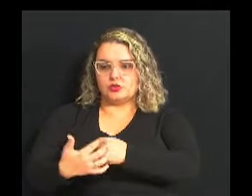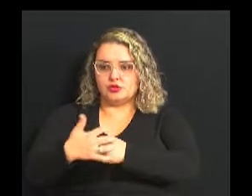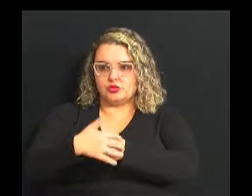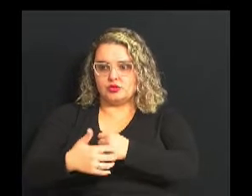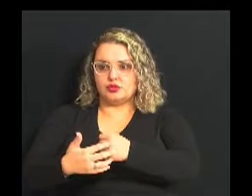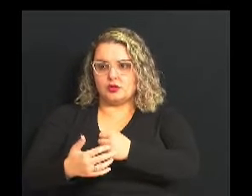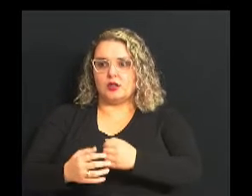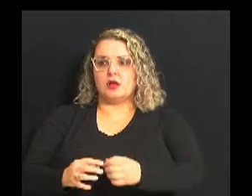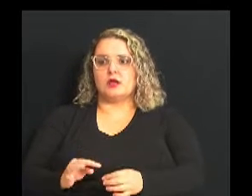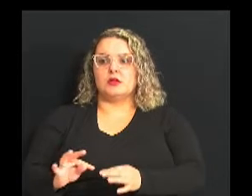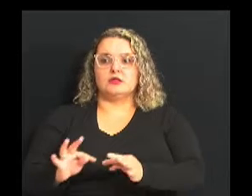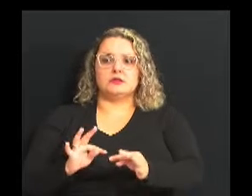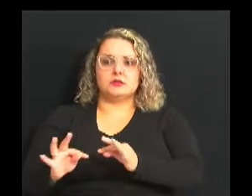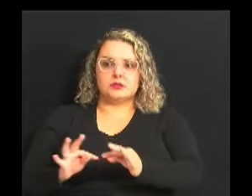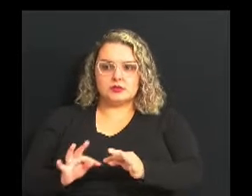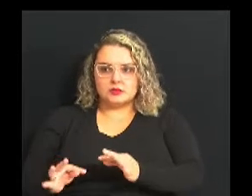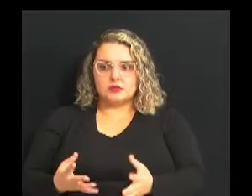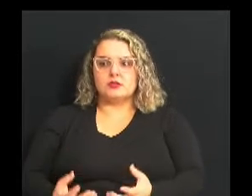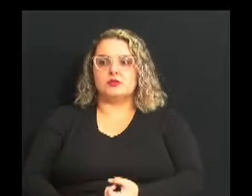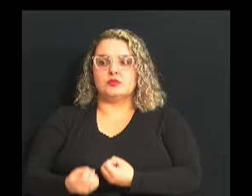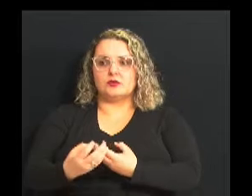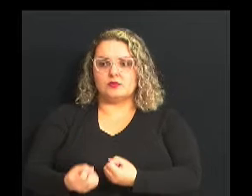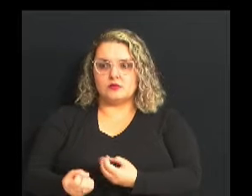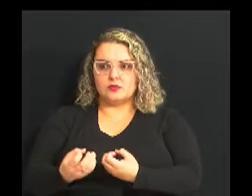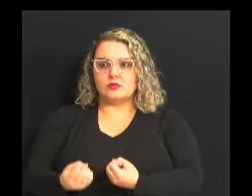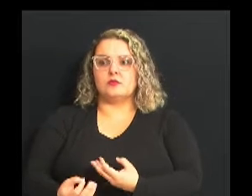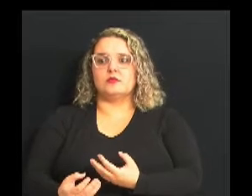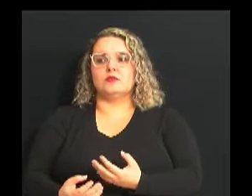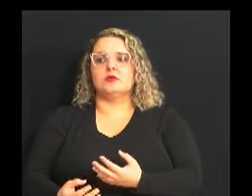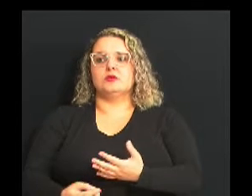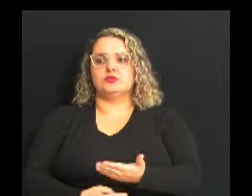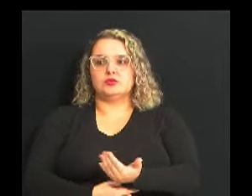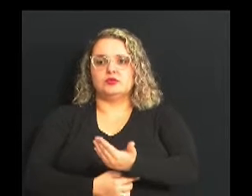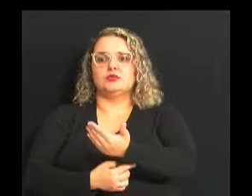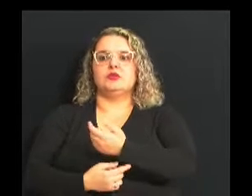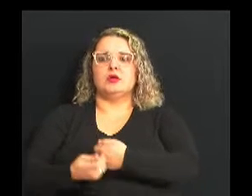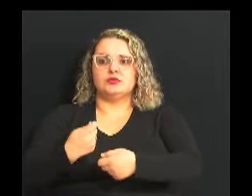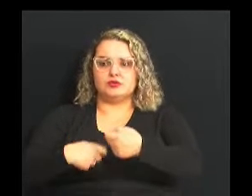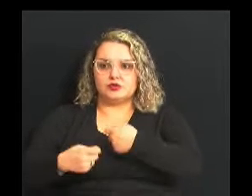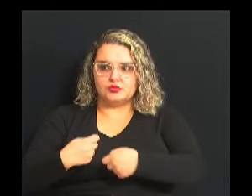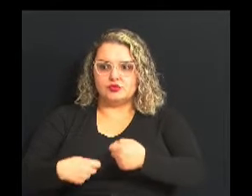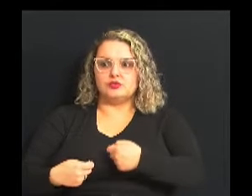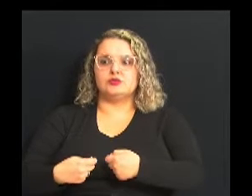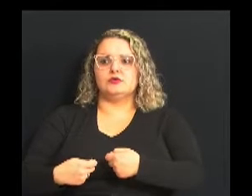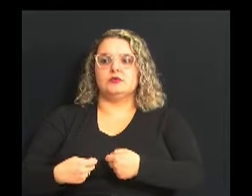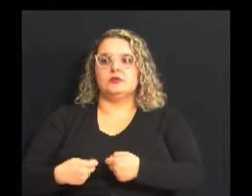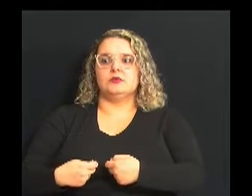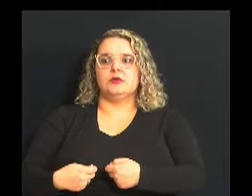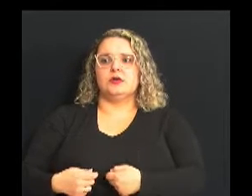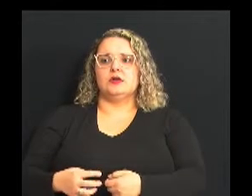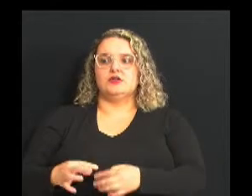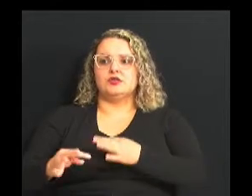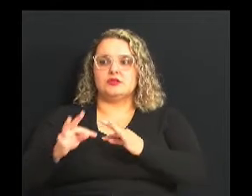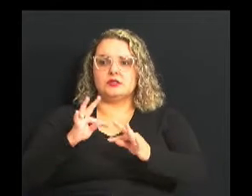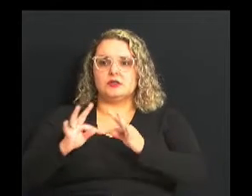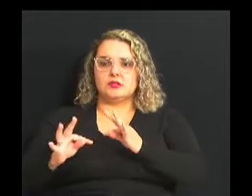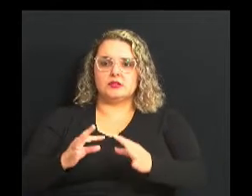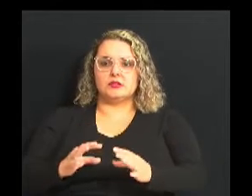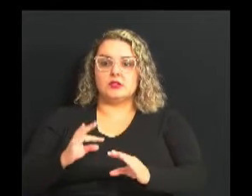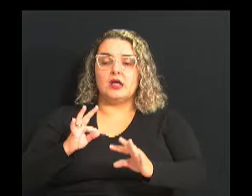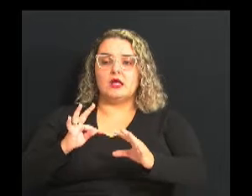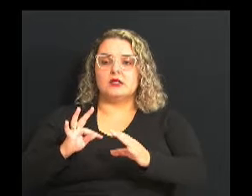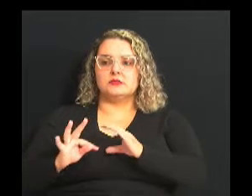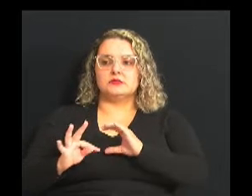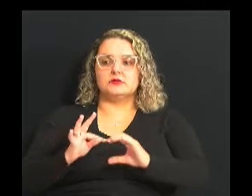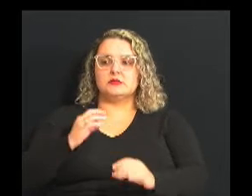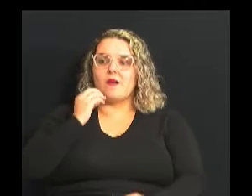para execução e o aprimoramento das informações legislativas, administrativas e de telecomunicação da Câmara Municipal de Campinas, contribuindo